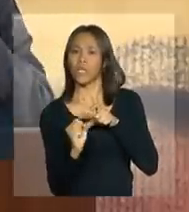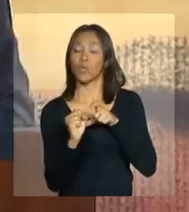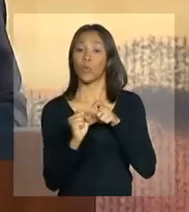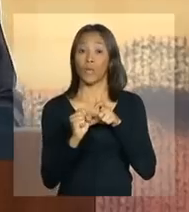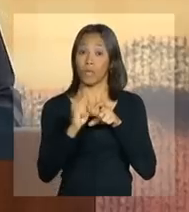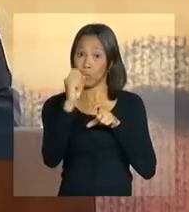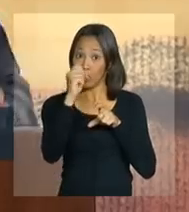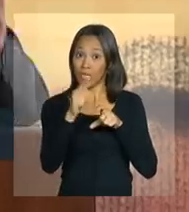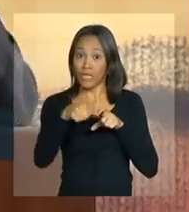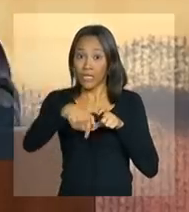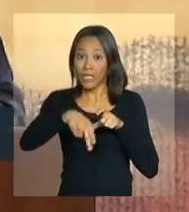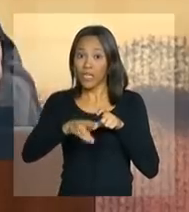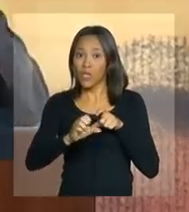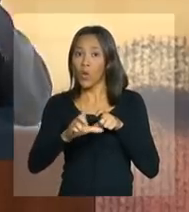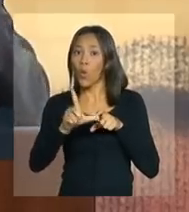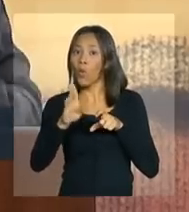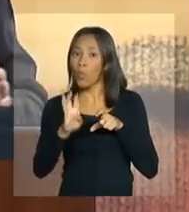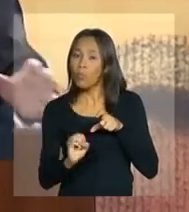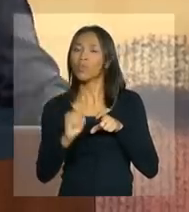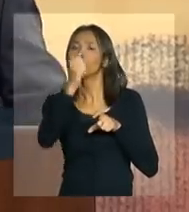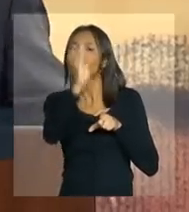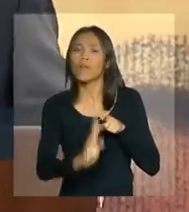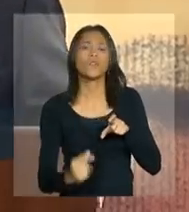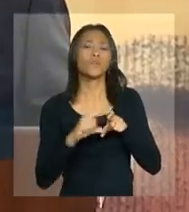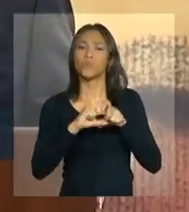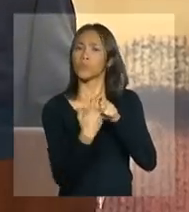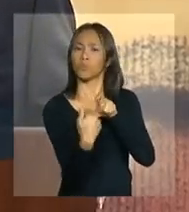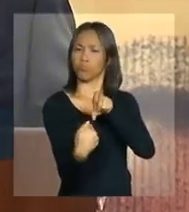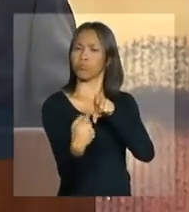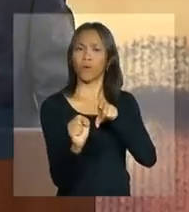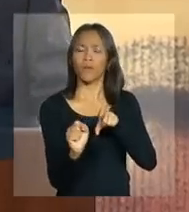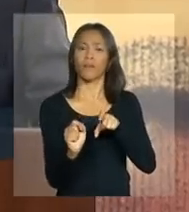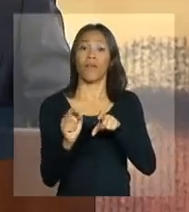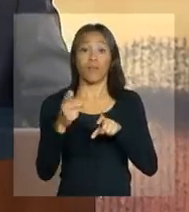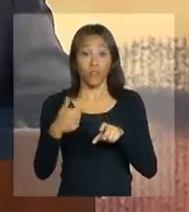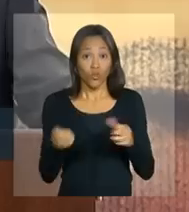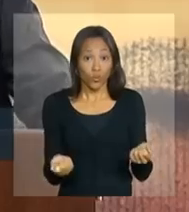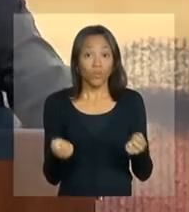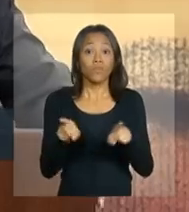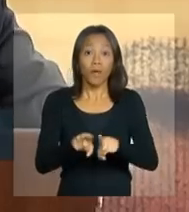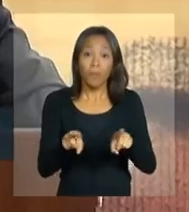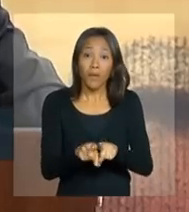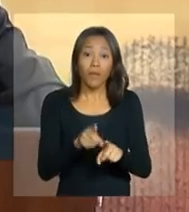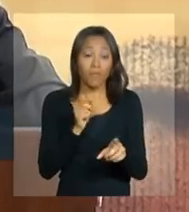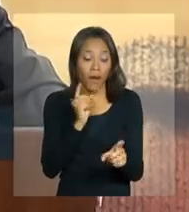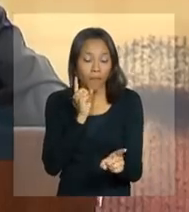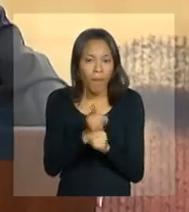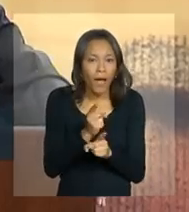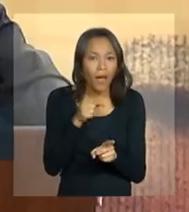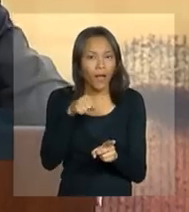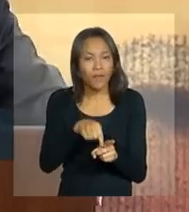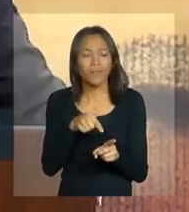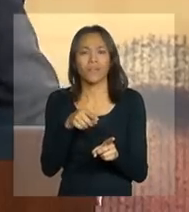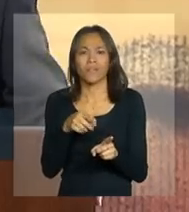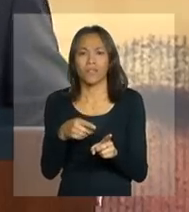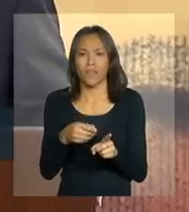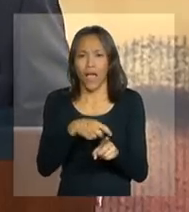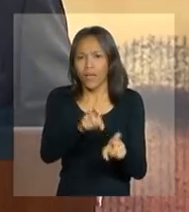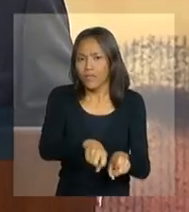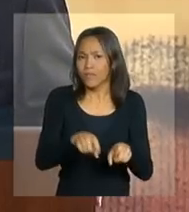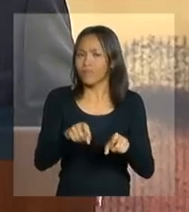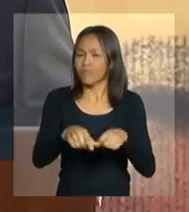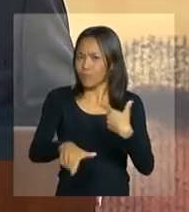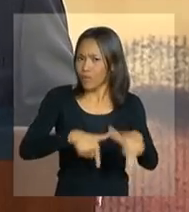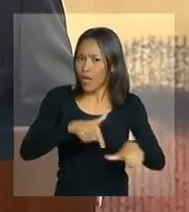a Expedição do selo Quilombos do Brasil junto do selo de identificação e da participação da Agricultura